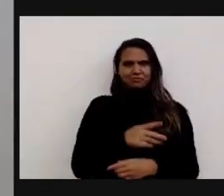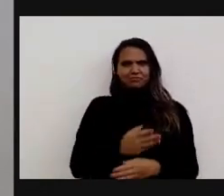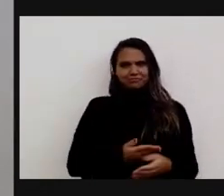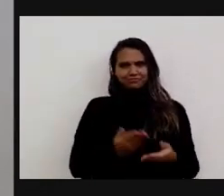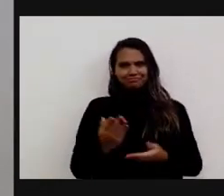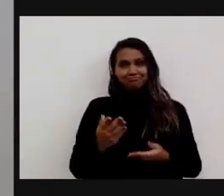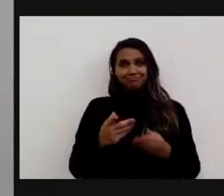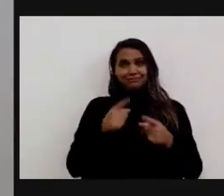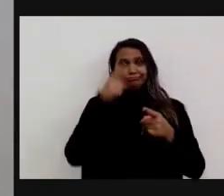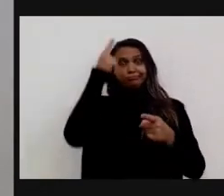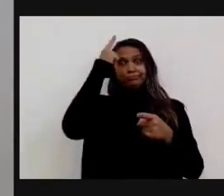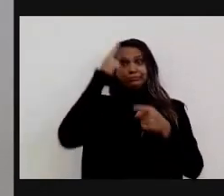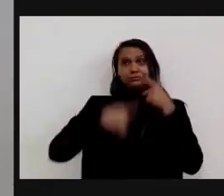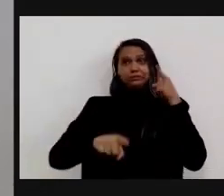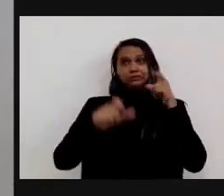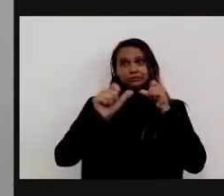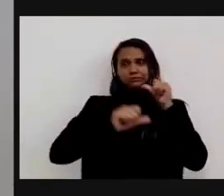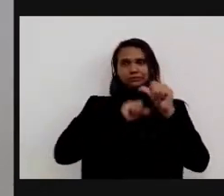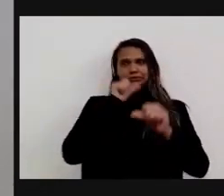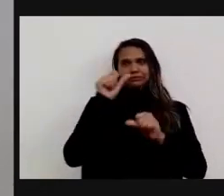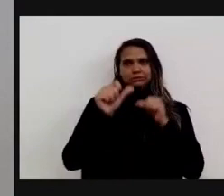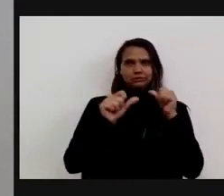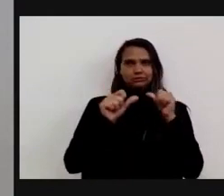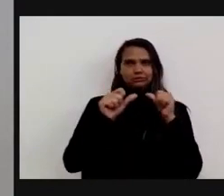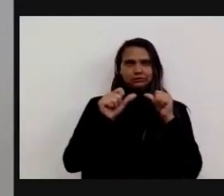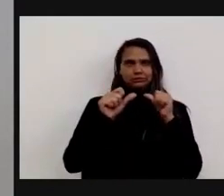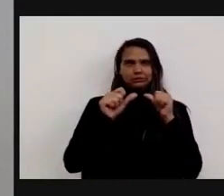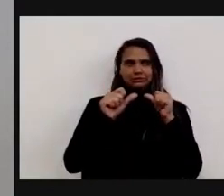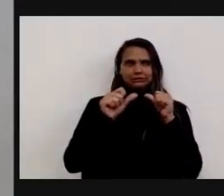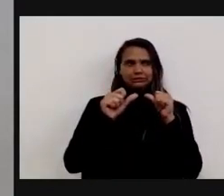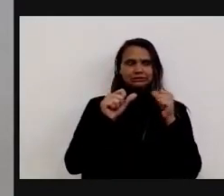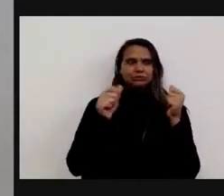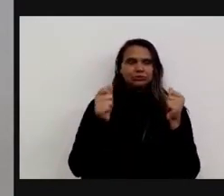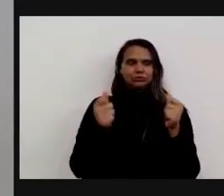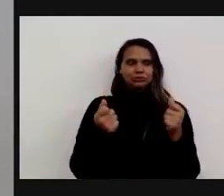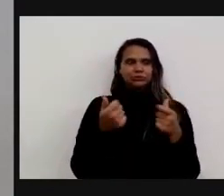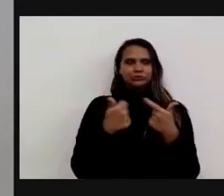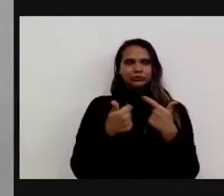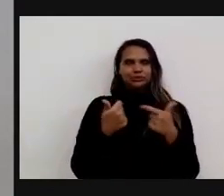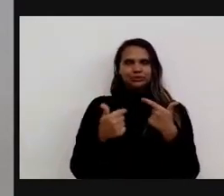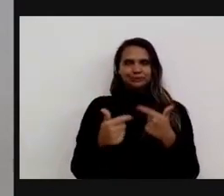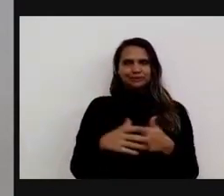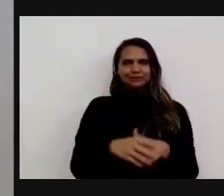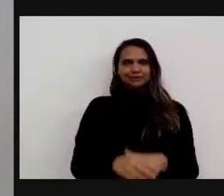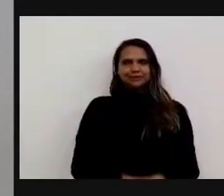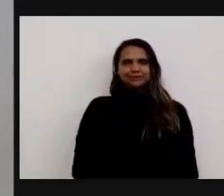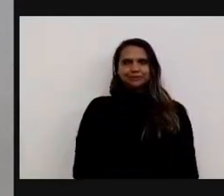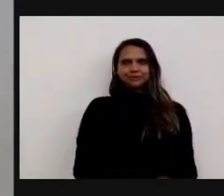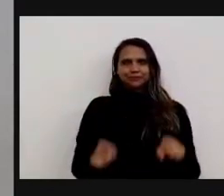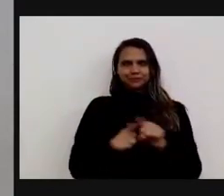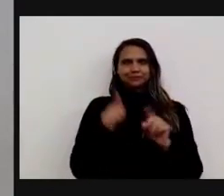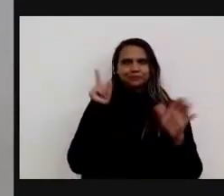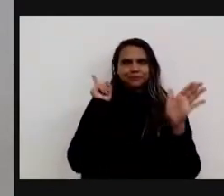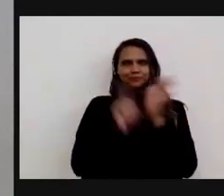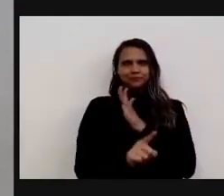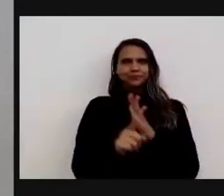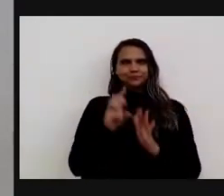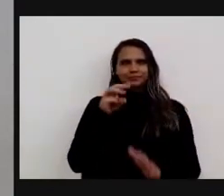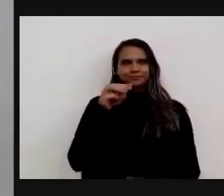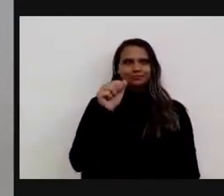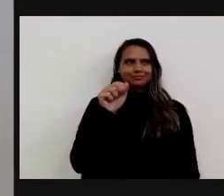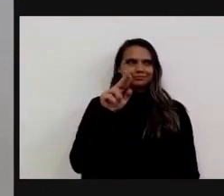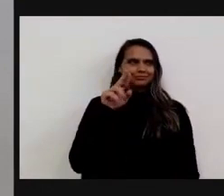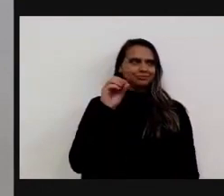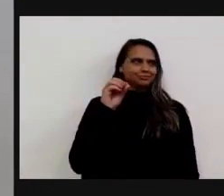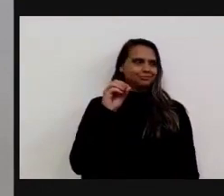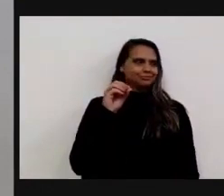trabalho a situação super comum né e a pergunta também do Mauro Moura também nosso professor